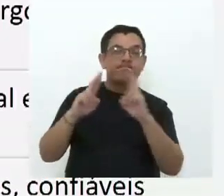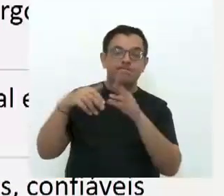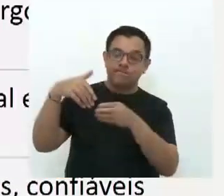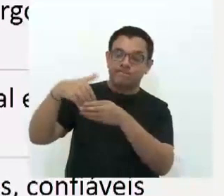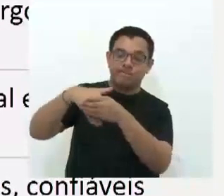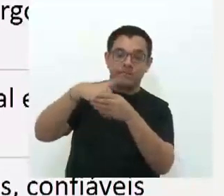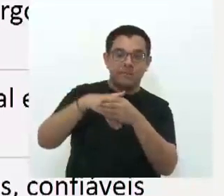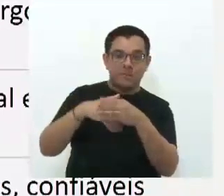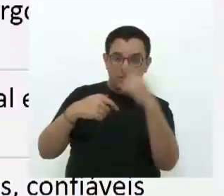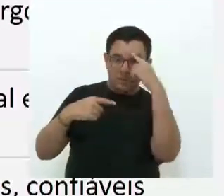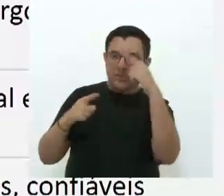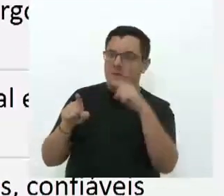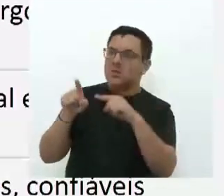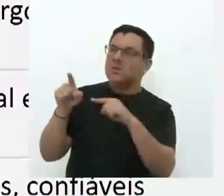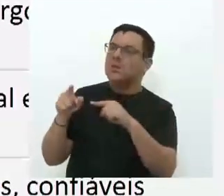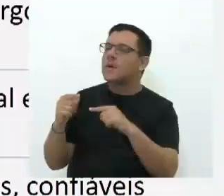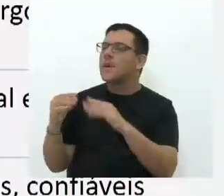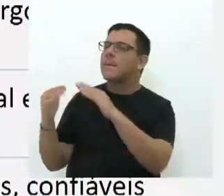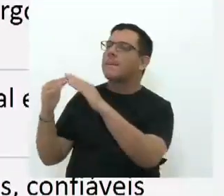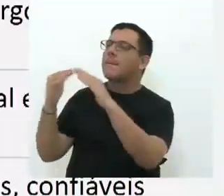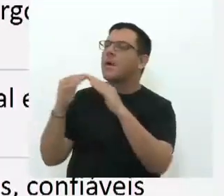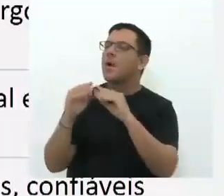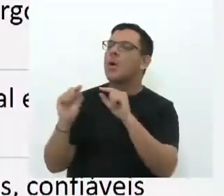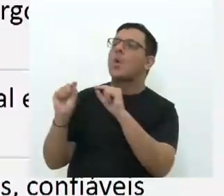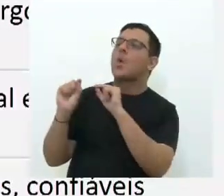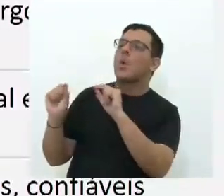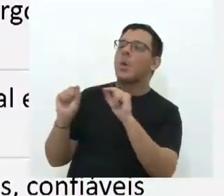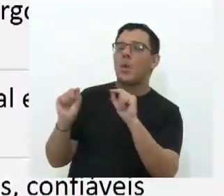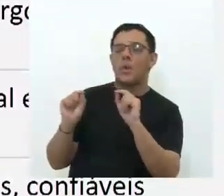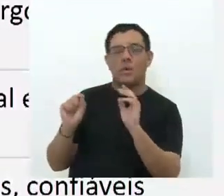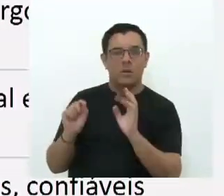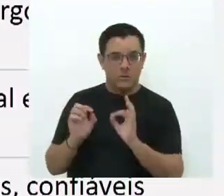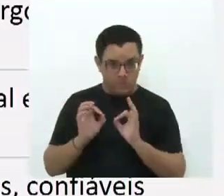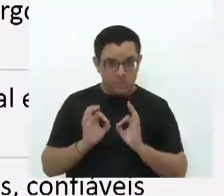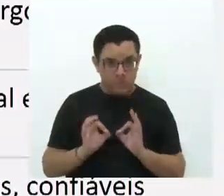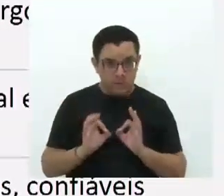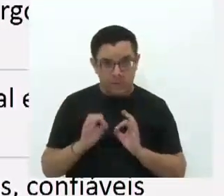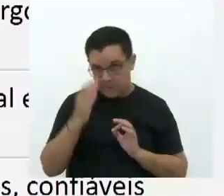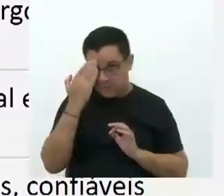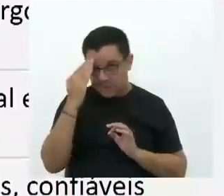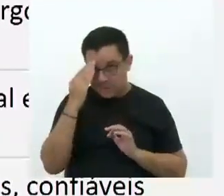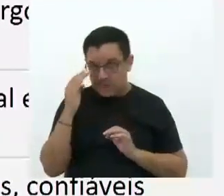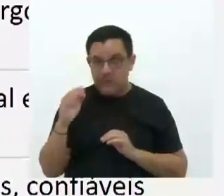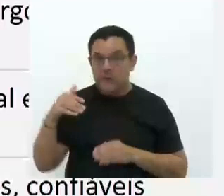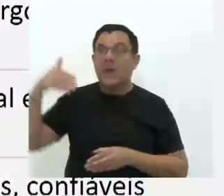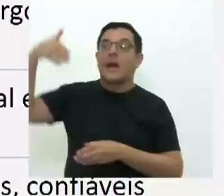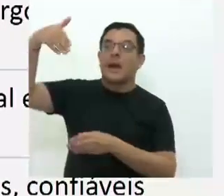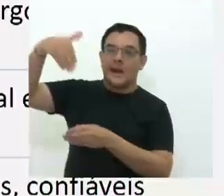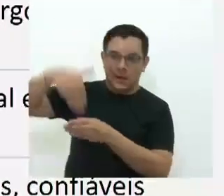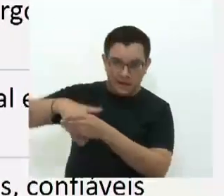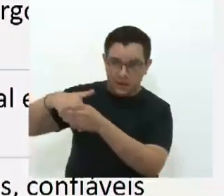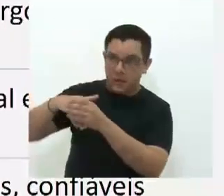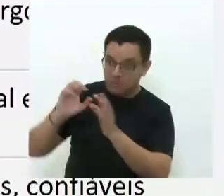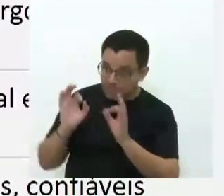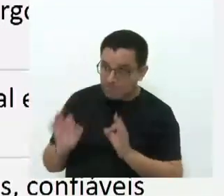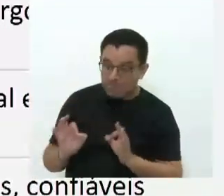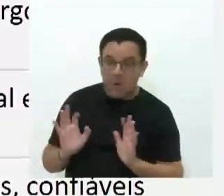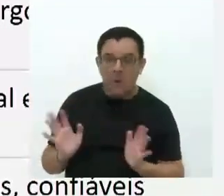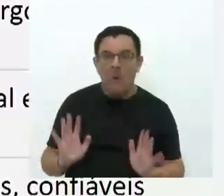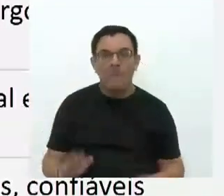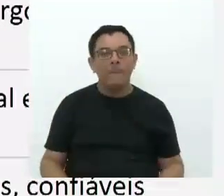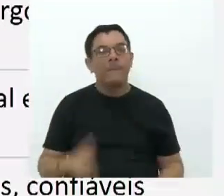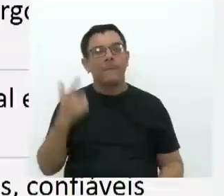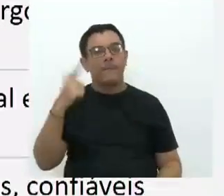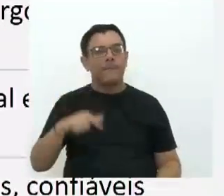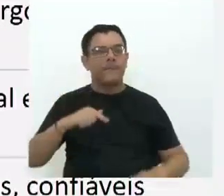preferência dos votantes Então eu preciso entender que aquele resultado de fato foi originado nas urnas cidadãos registrados